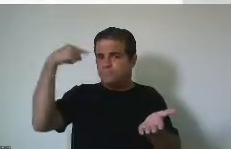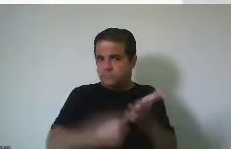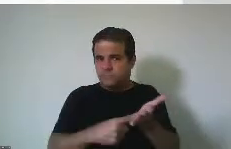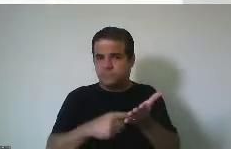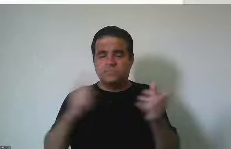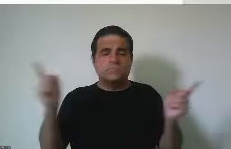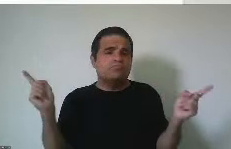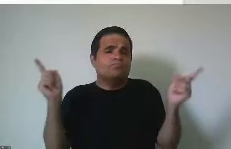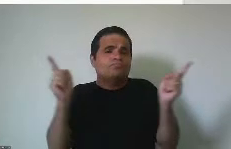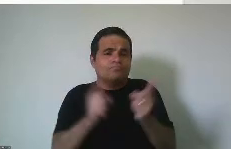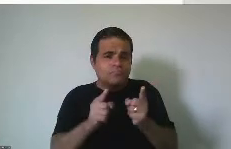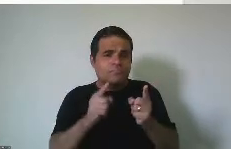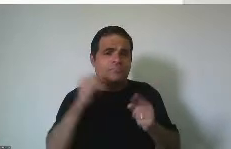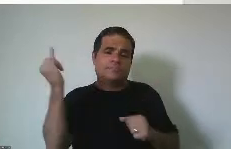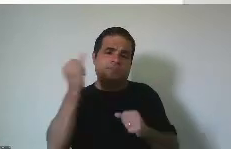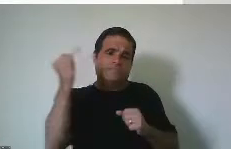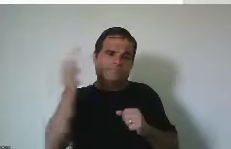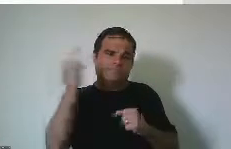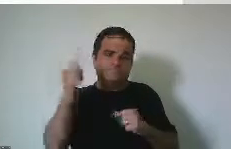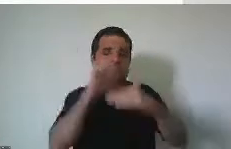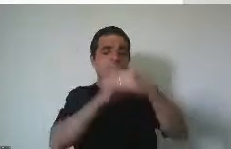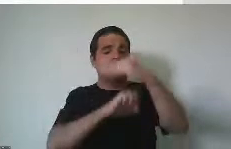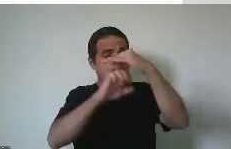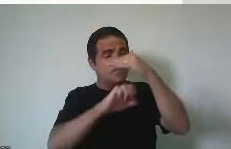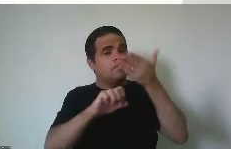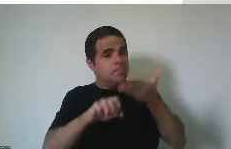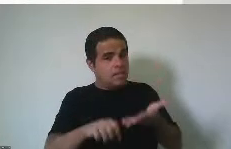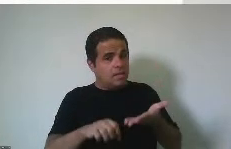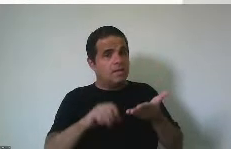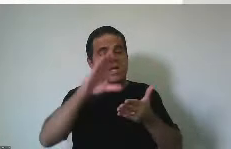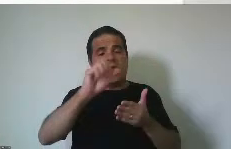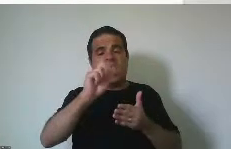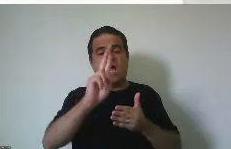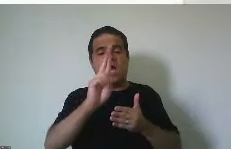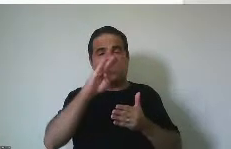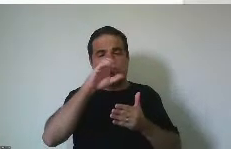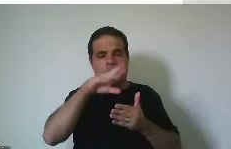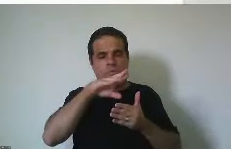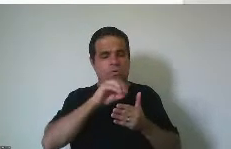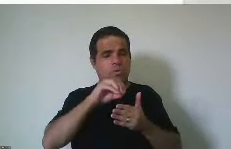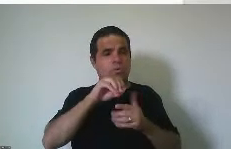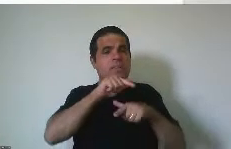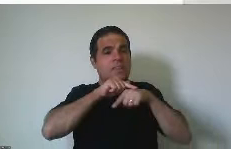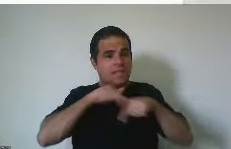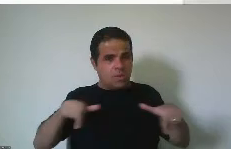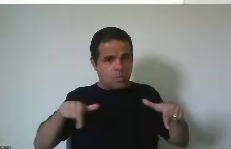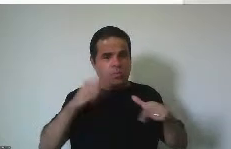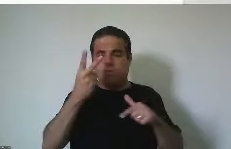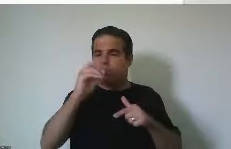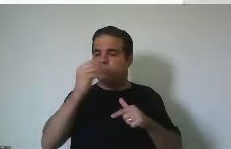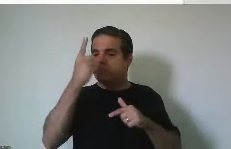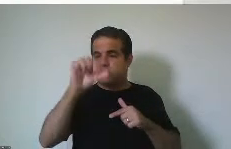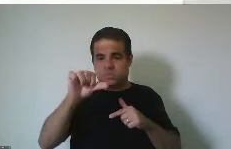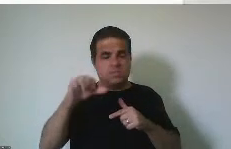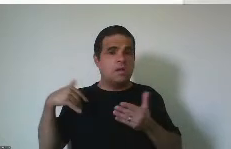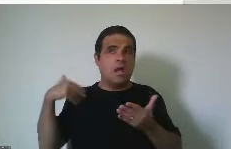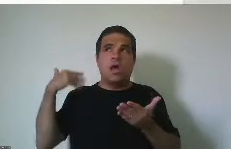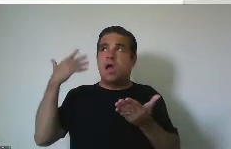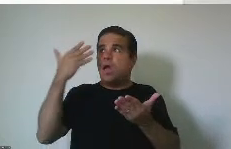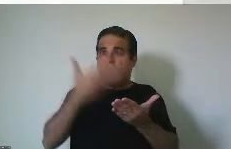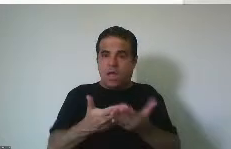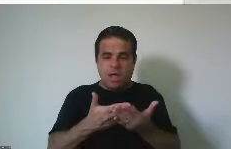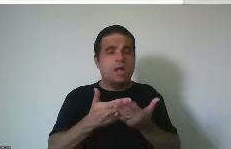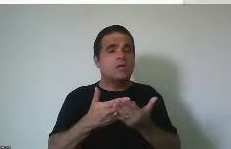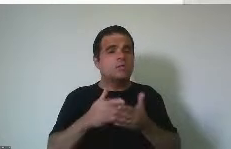muito importante a companhia ela é carbono neutro desde 2019 e além de ser carbono neutro desde 2019 a gente